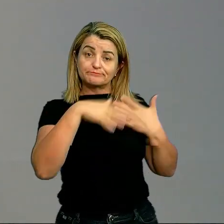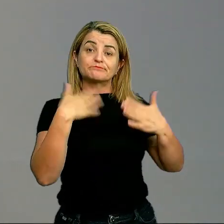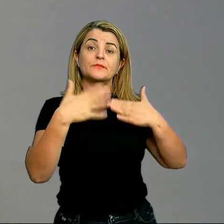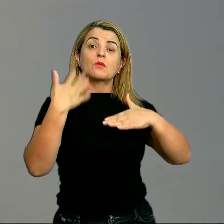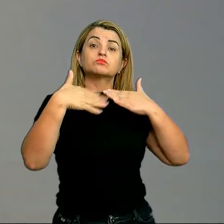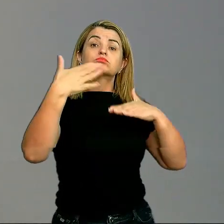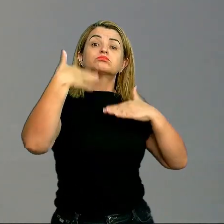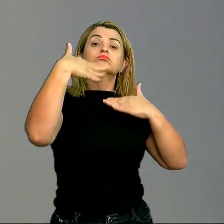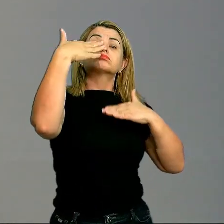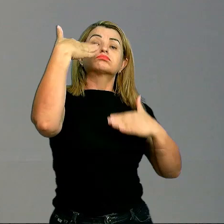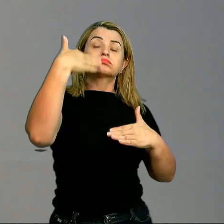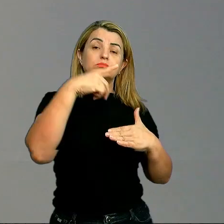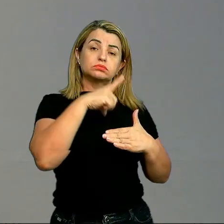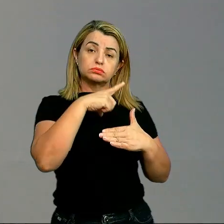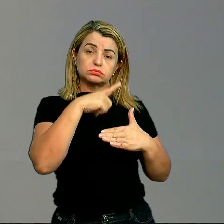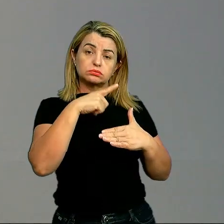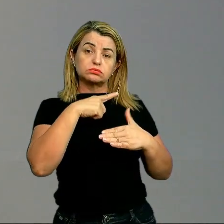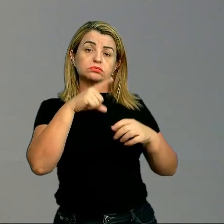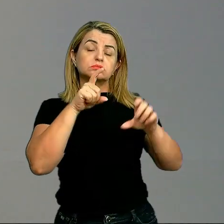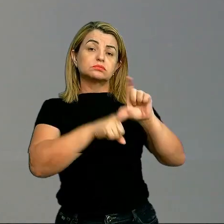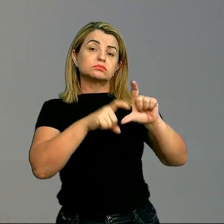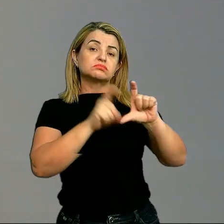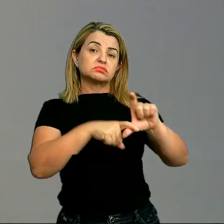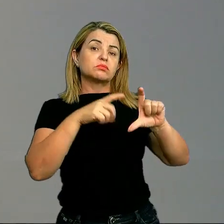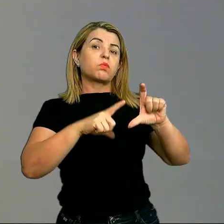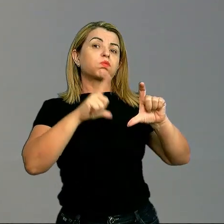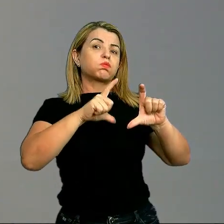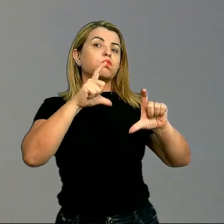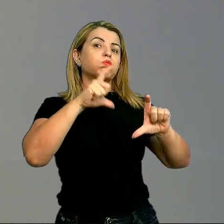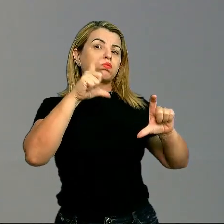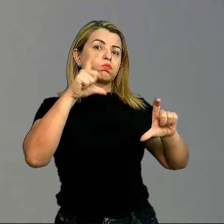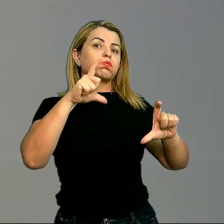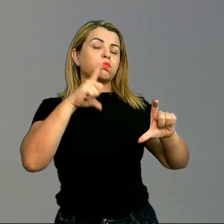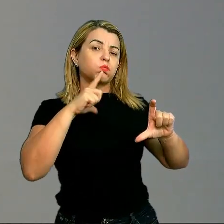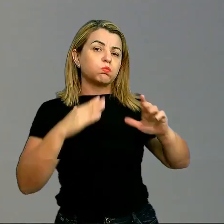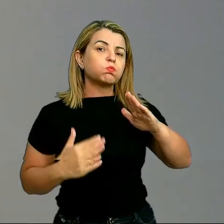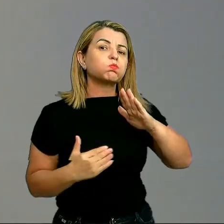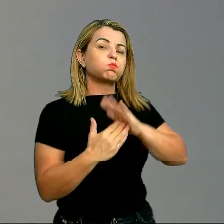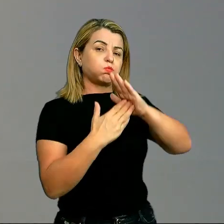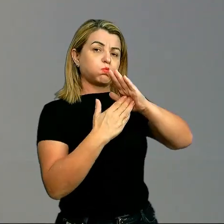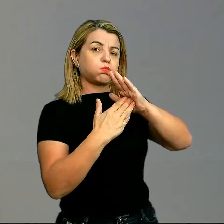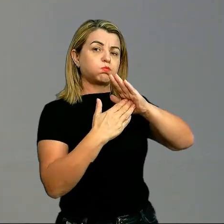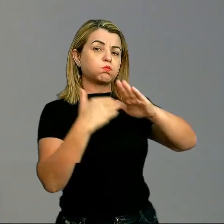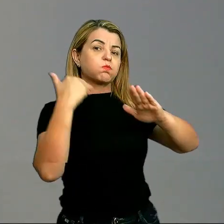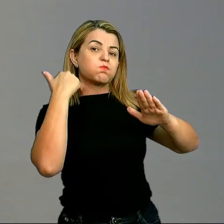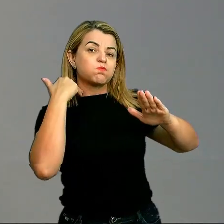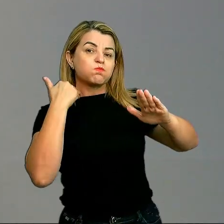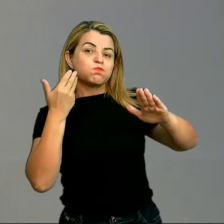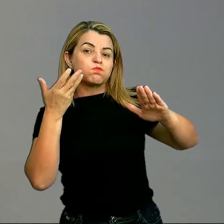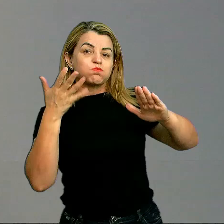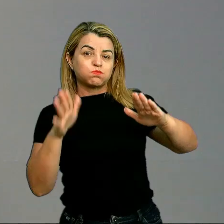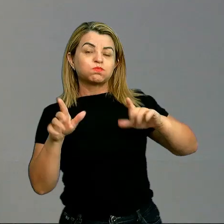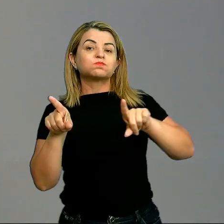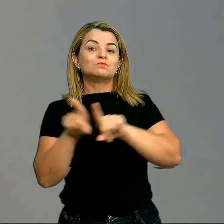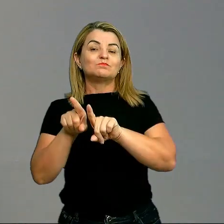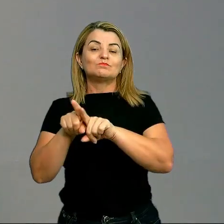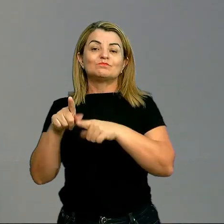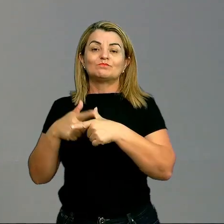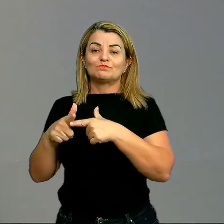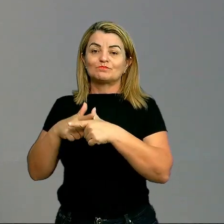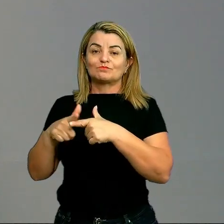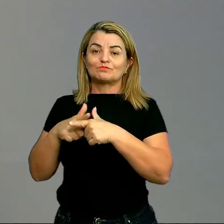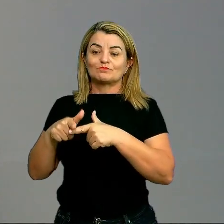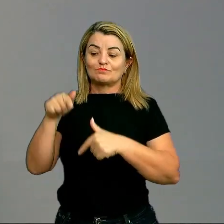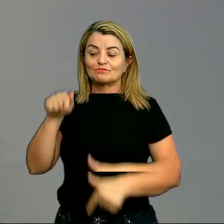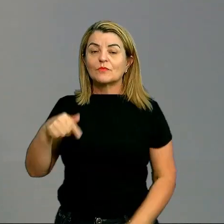vai, crescendo, as dívidas vão aumentando até o ponto de os próprios bancos serem atingidos.